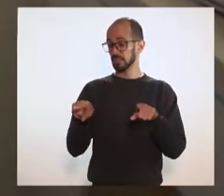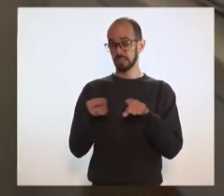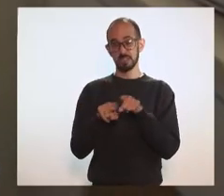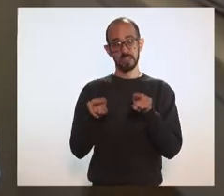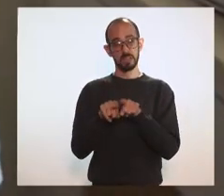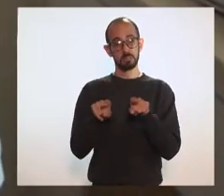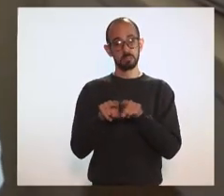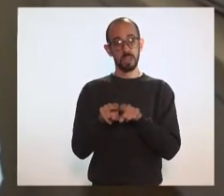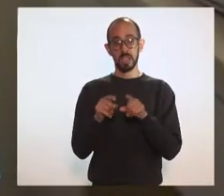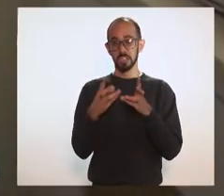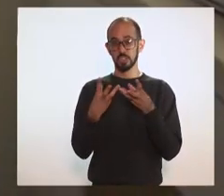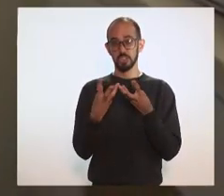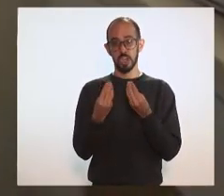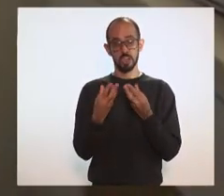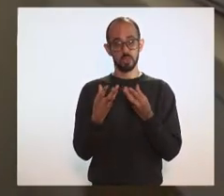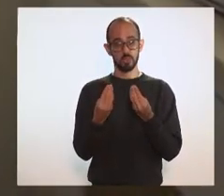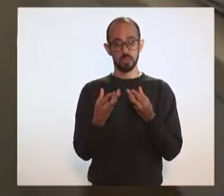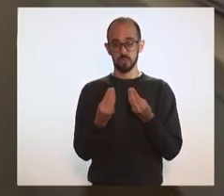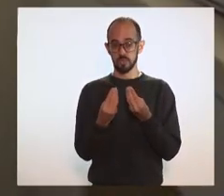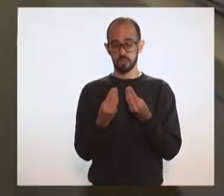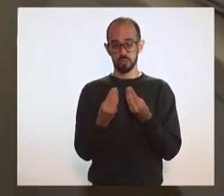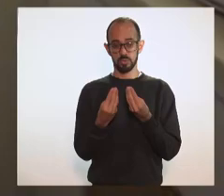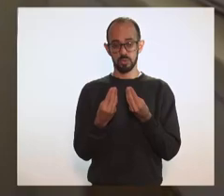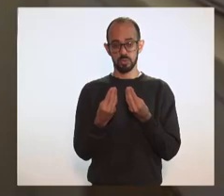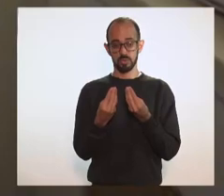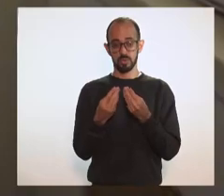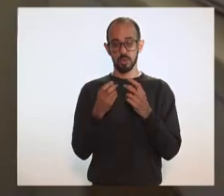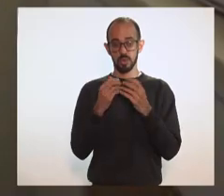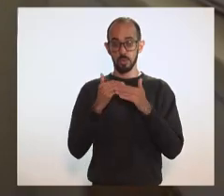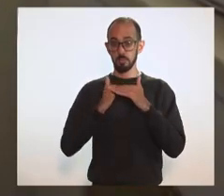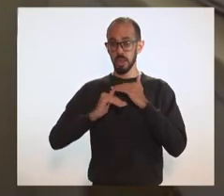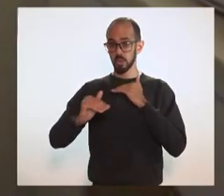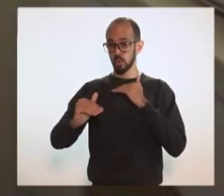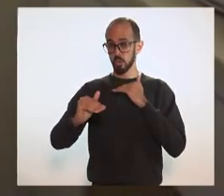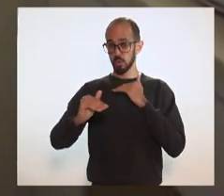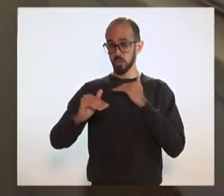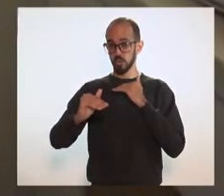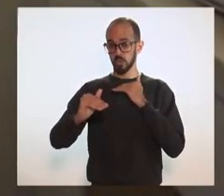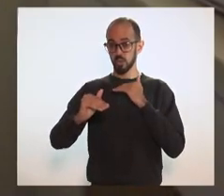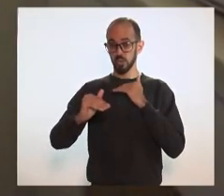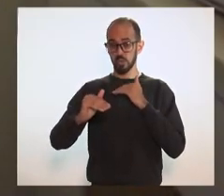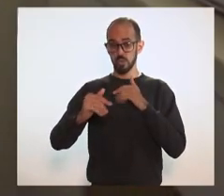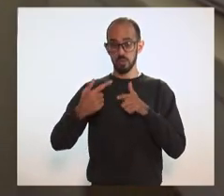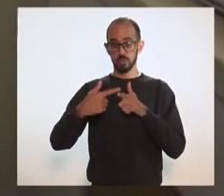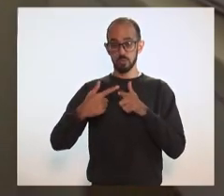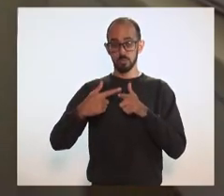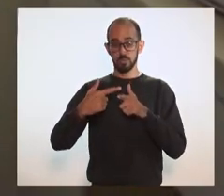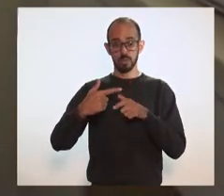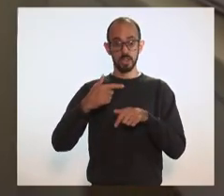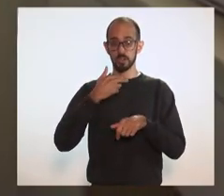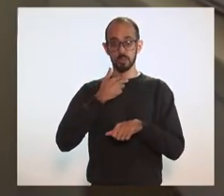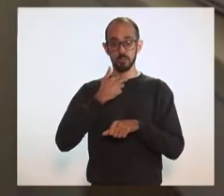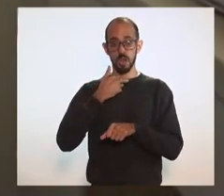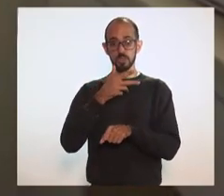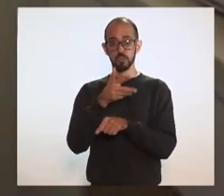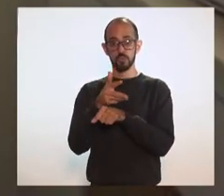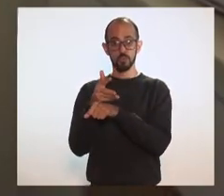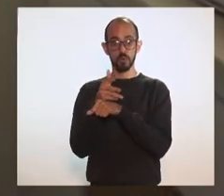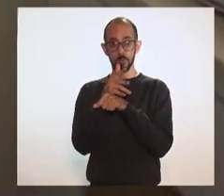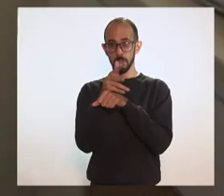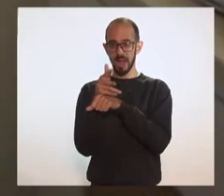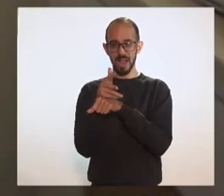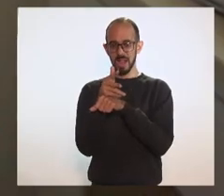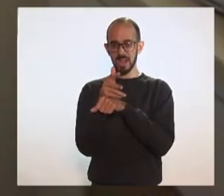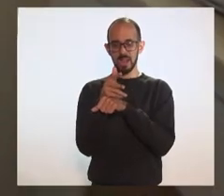estão superlotadas. O metrô, como não permite filmar dentro, a gente não vê tantos